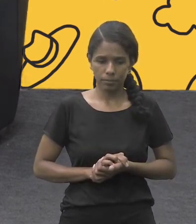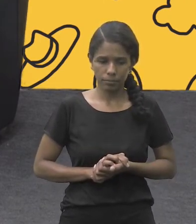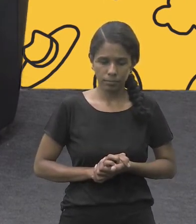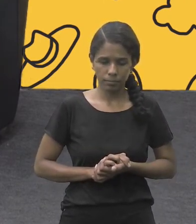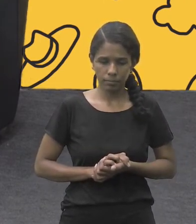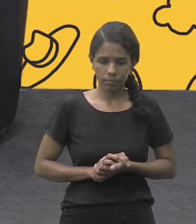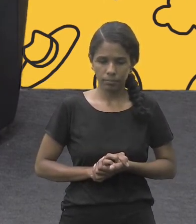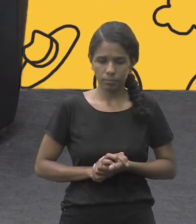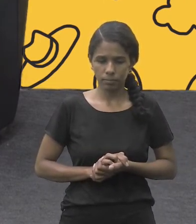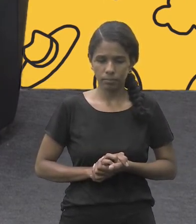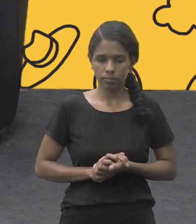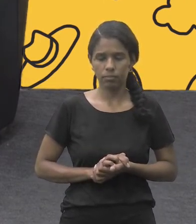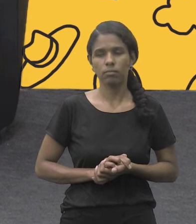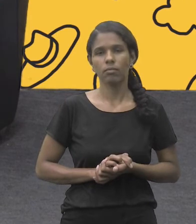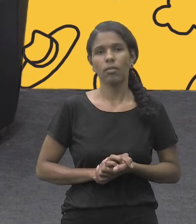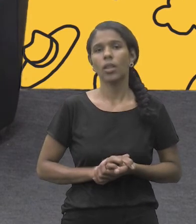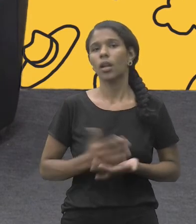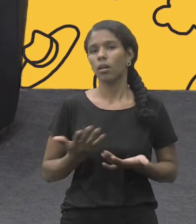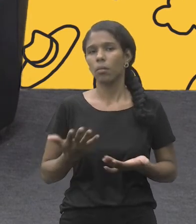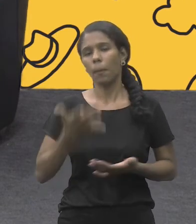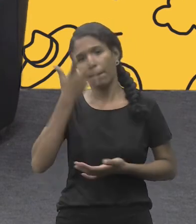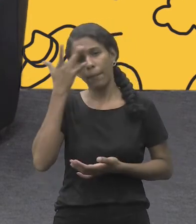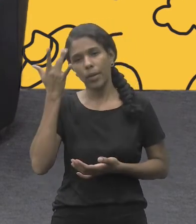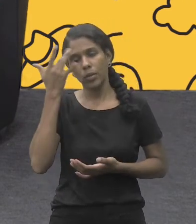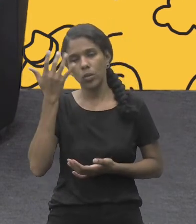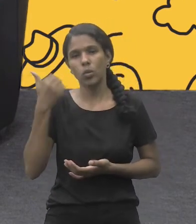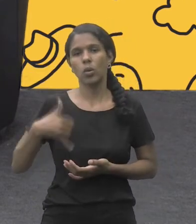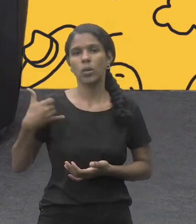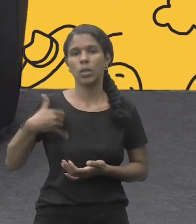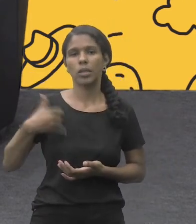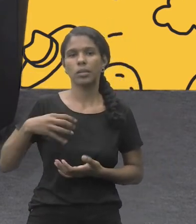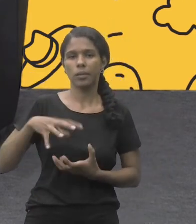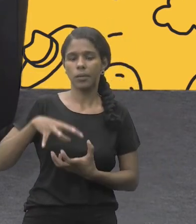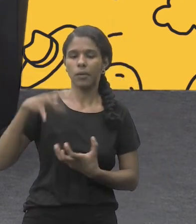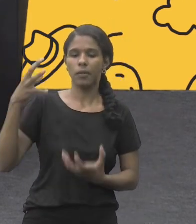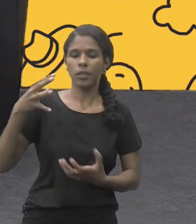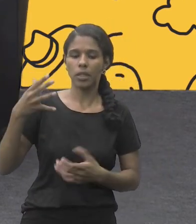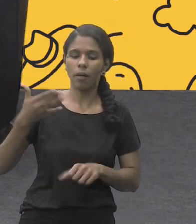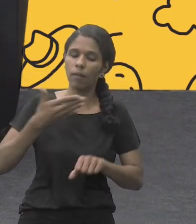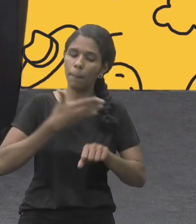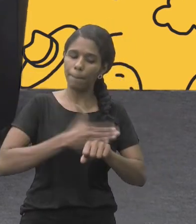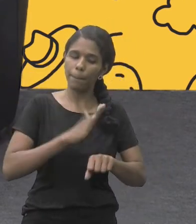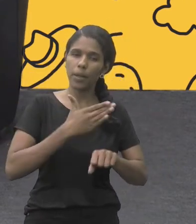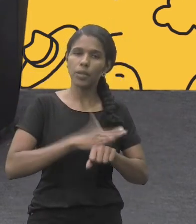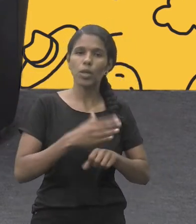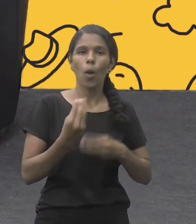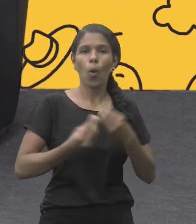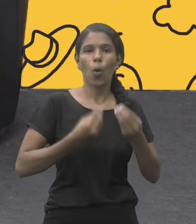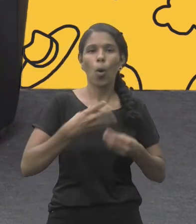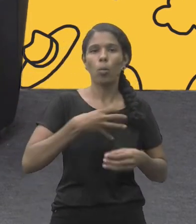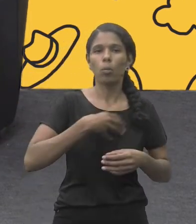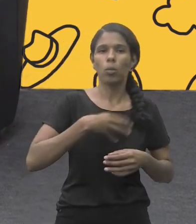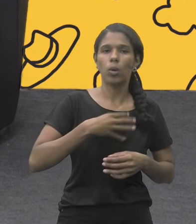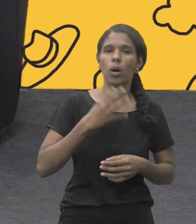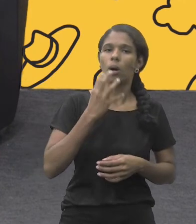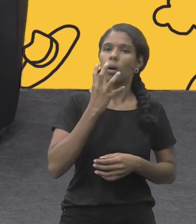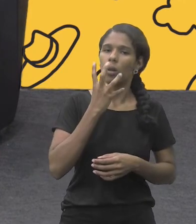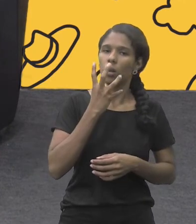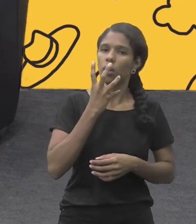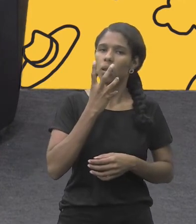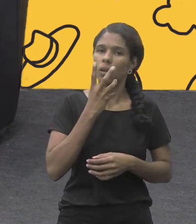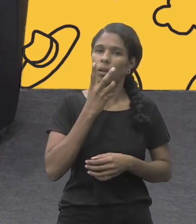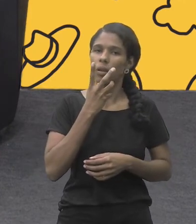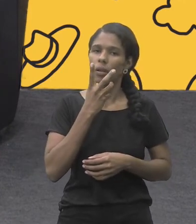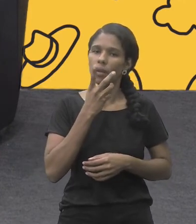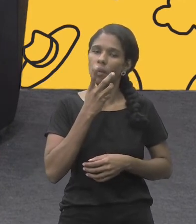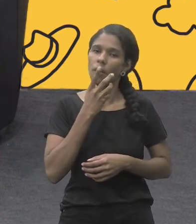bem-vinda e ela vai ser ajudada pelos atletas que já treinam. Então as pessoas vão pegar ela, vão ensinar ela, né, então ela não corre risco nenhum de se machucar,